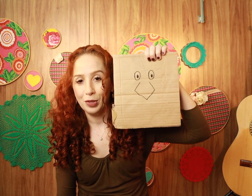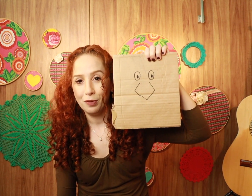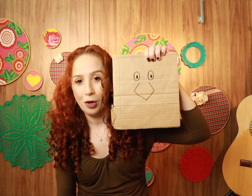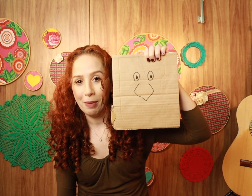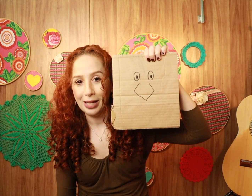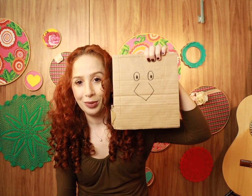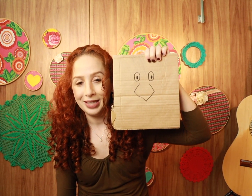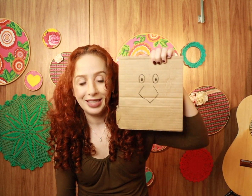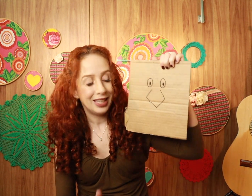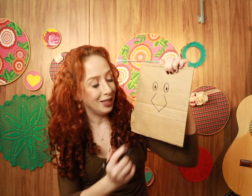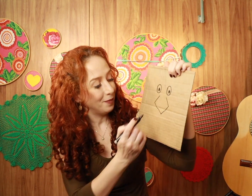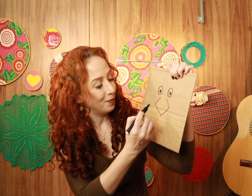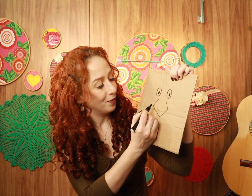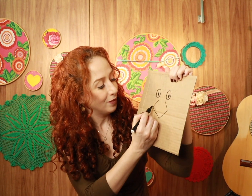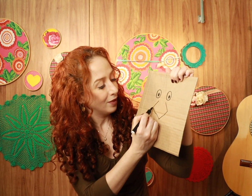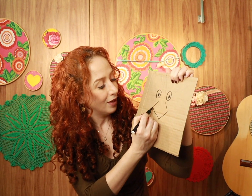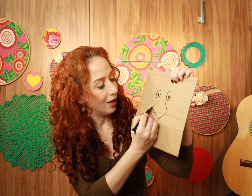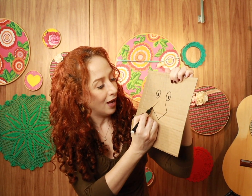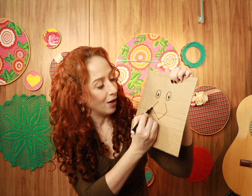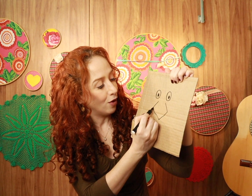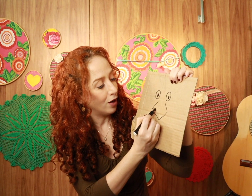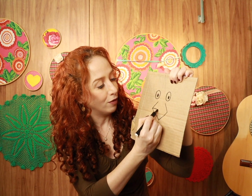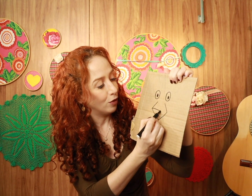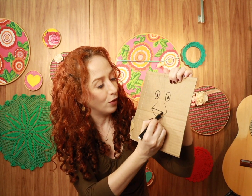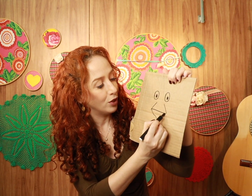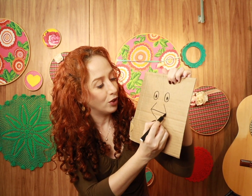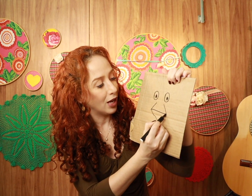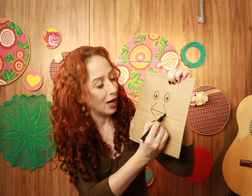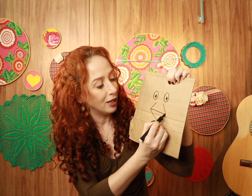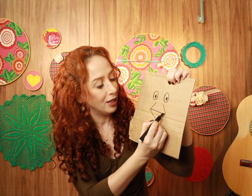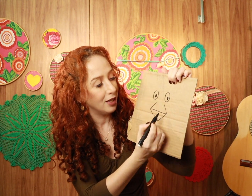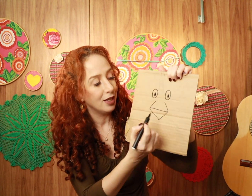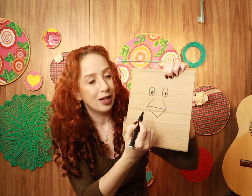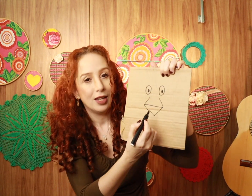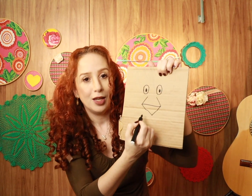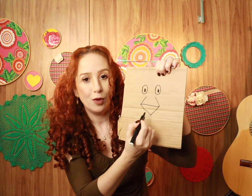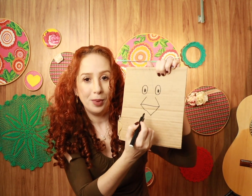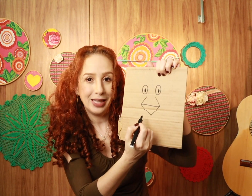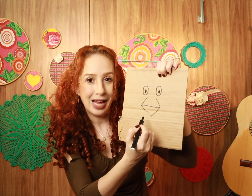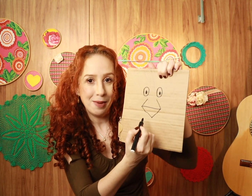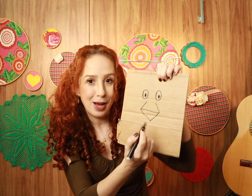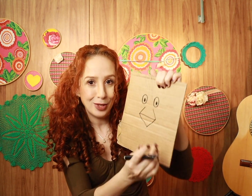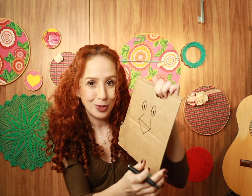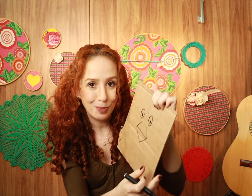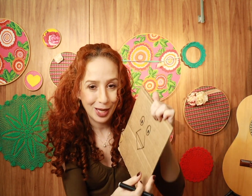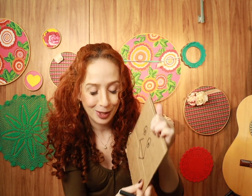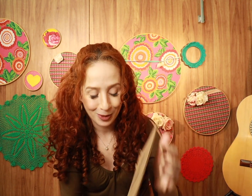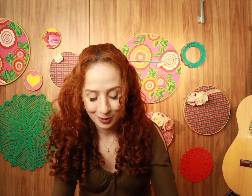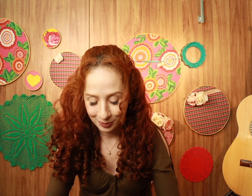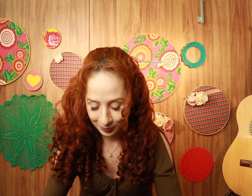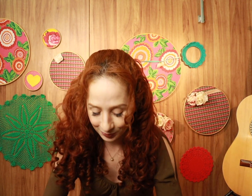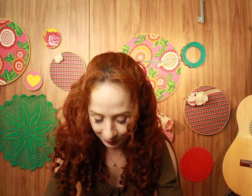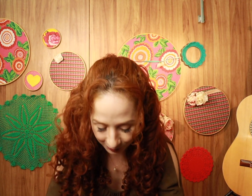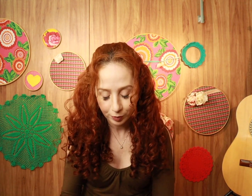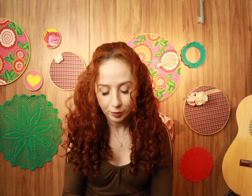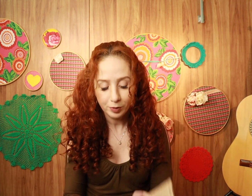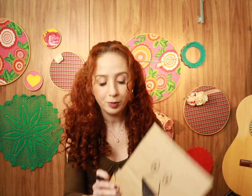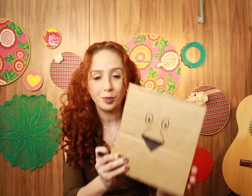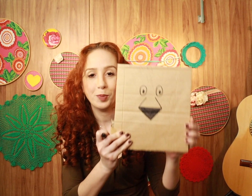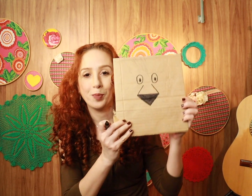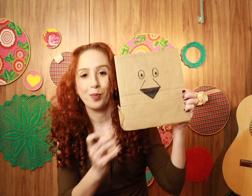Eu fiz um formato assim. Agora eu vou riscar aqui e vou pintar embaixo de preto.